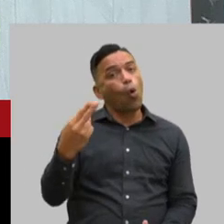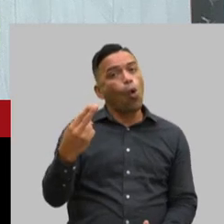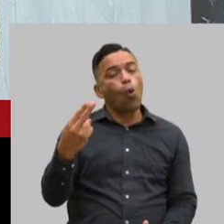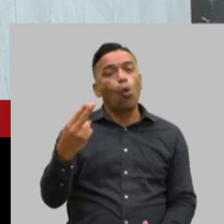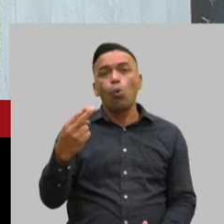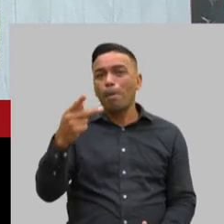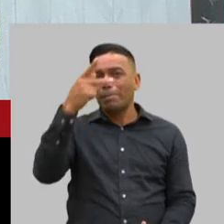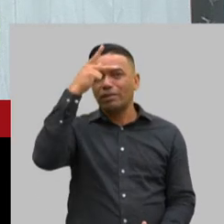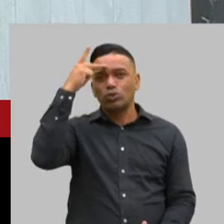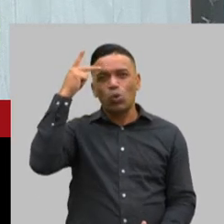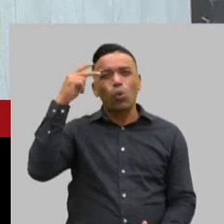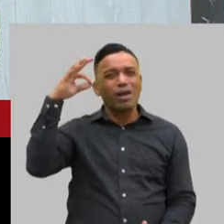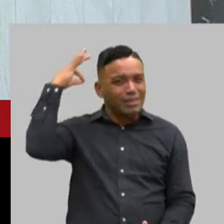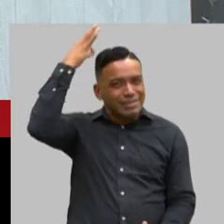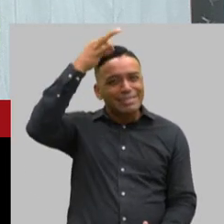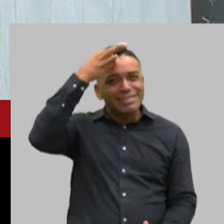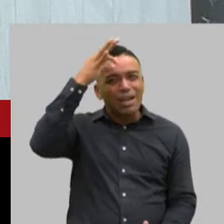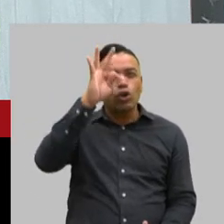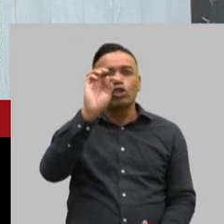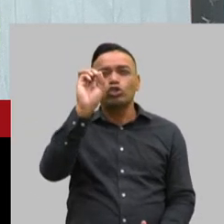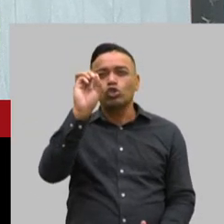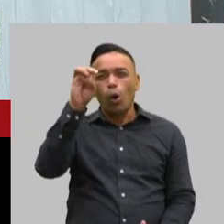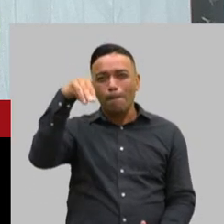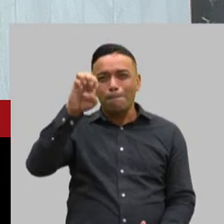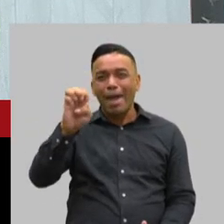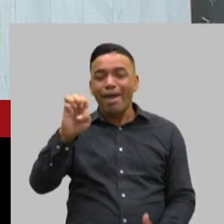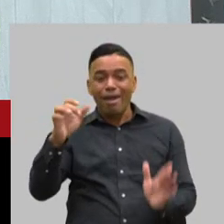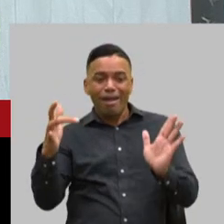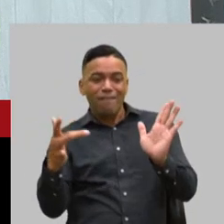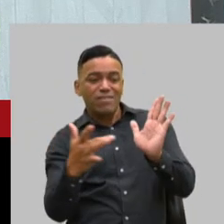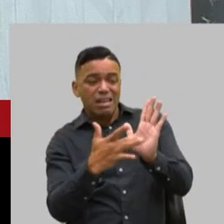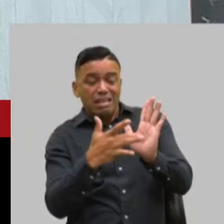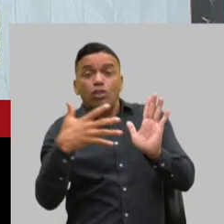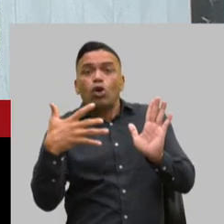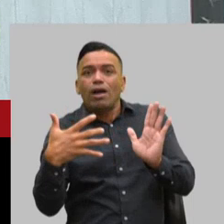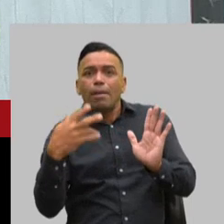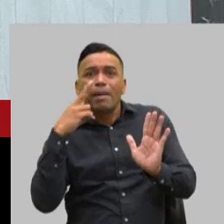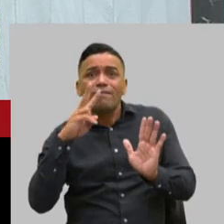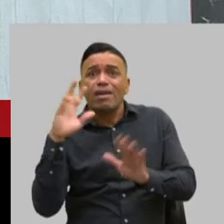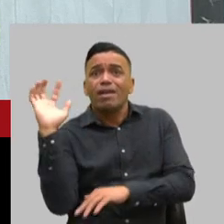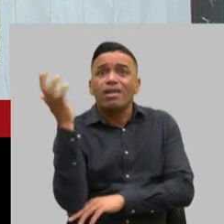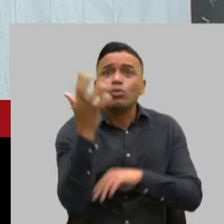as feridas sociais e ambientais, ou nós não teremos